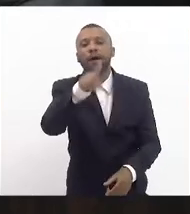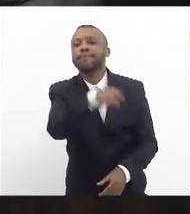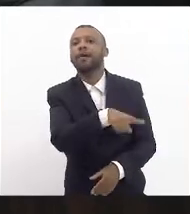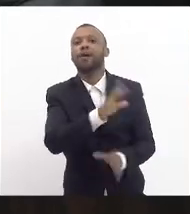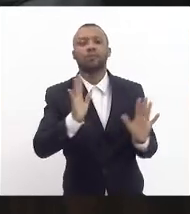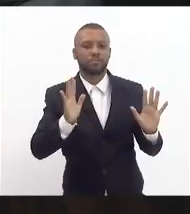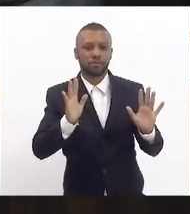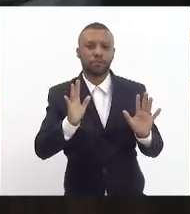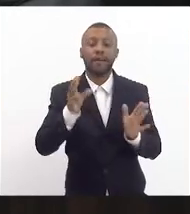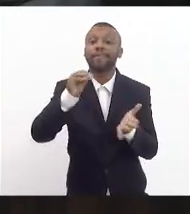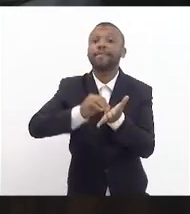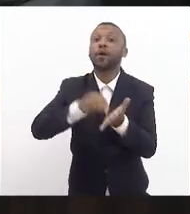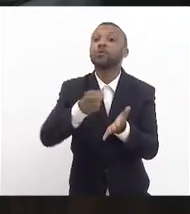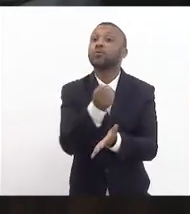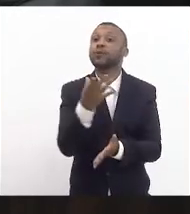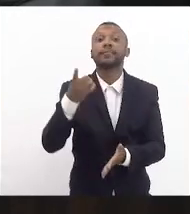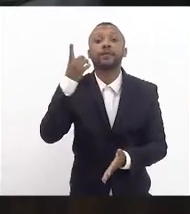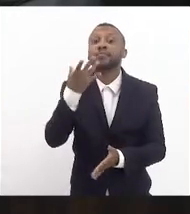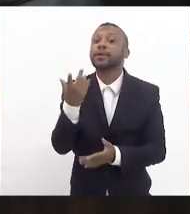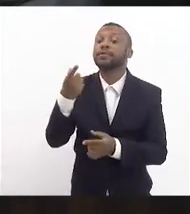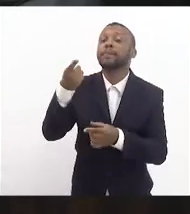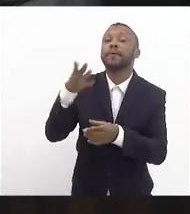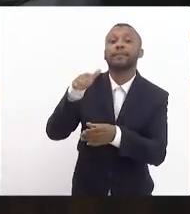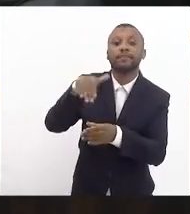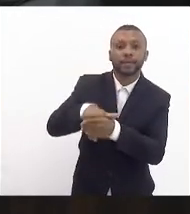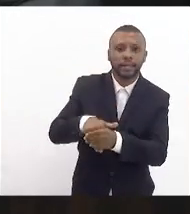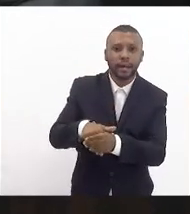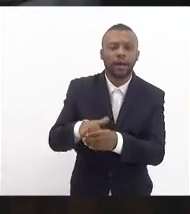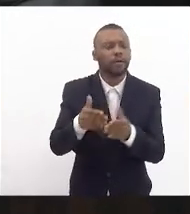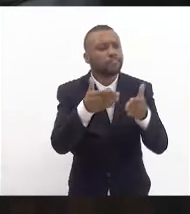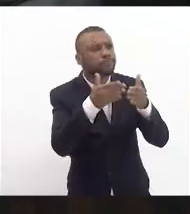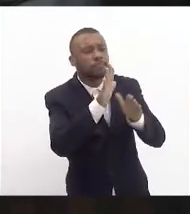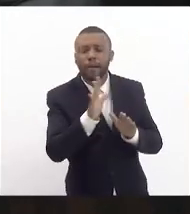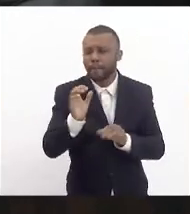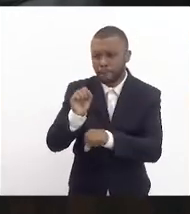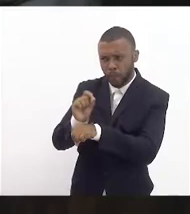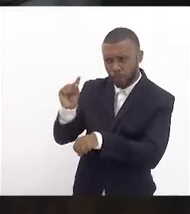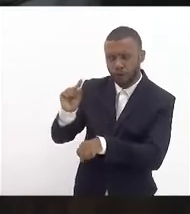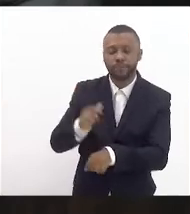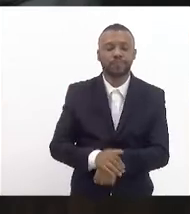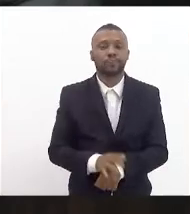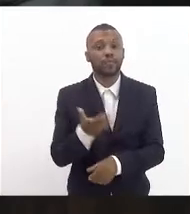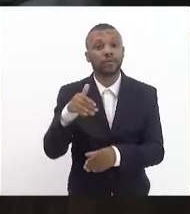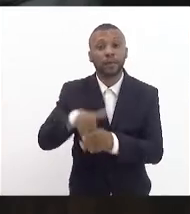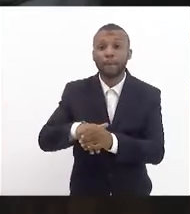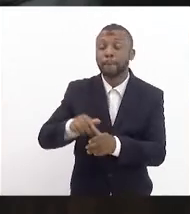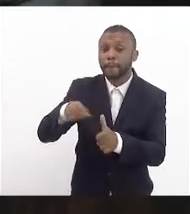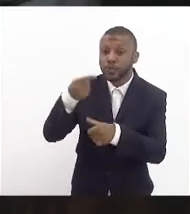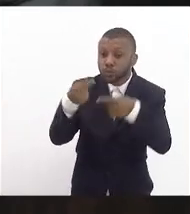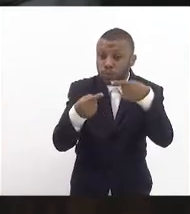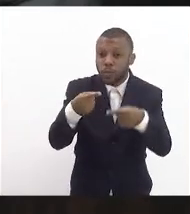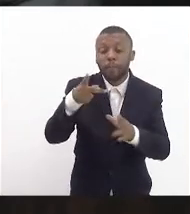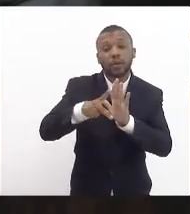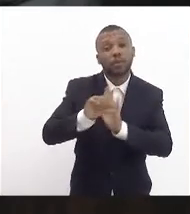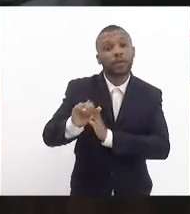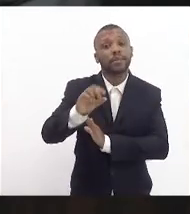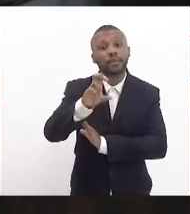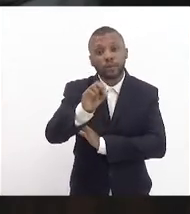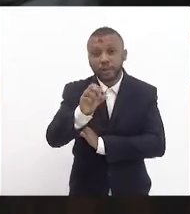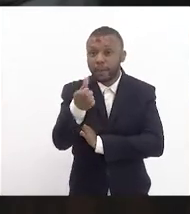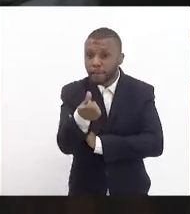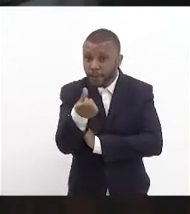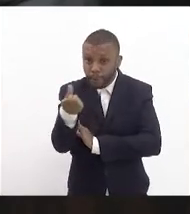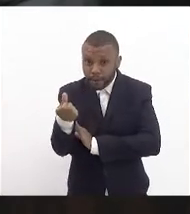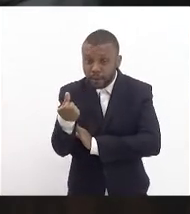quórum. Senhor presidente. Já, um minuto. Em votação, em primeira discussão, projeto de lei 5066 de 21, de autoria